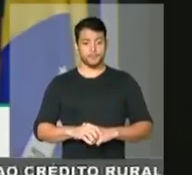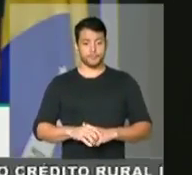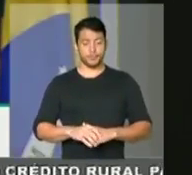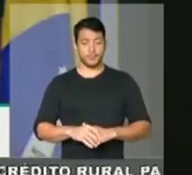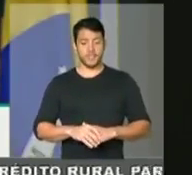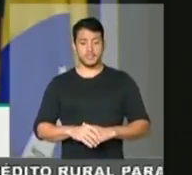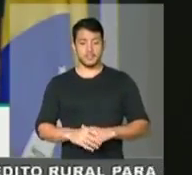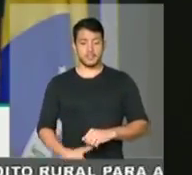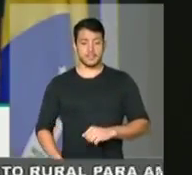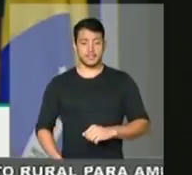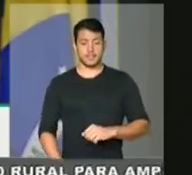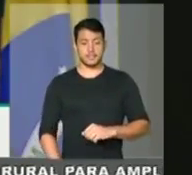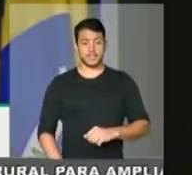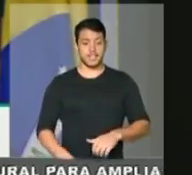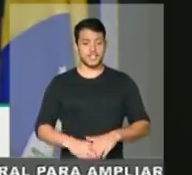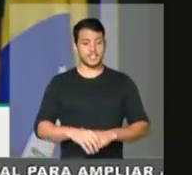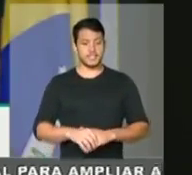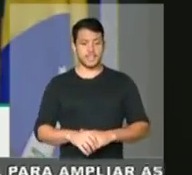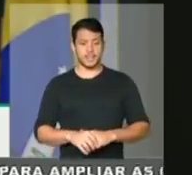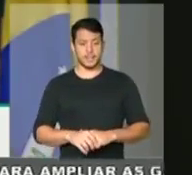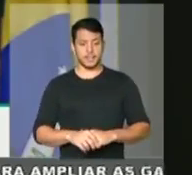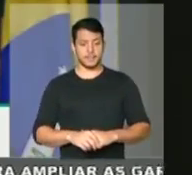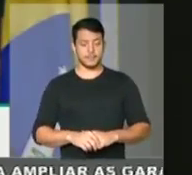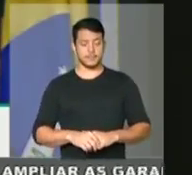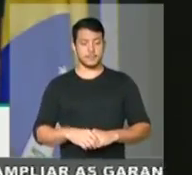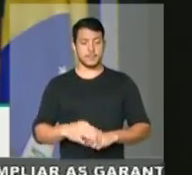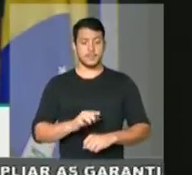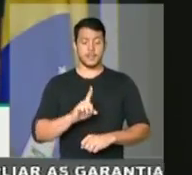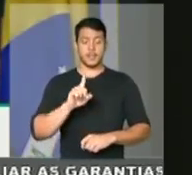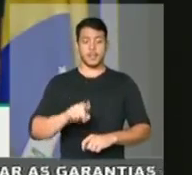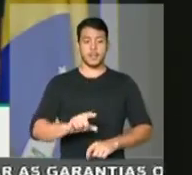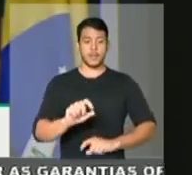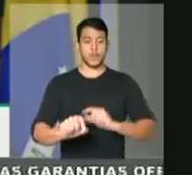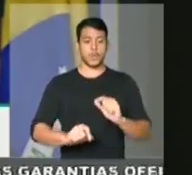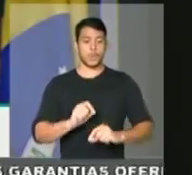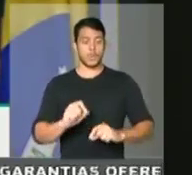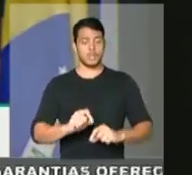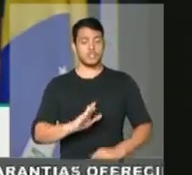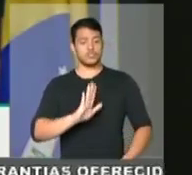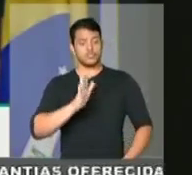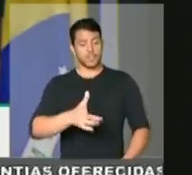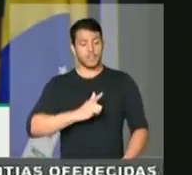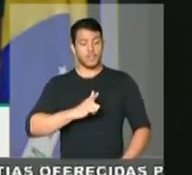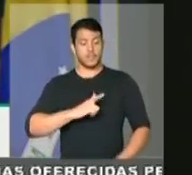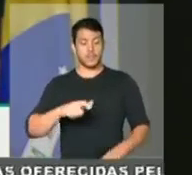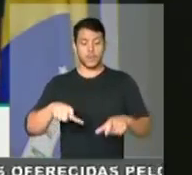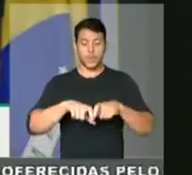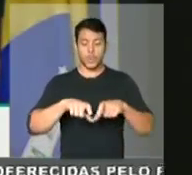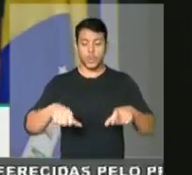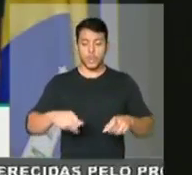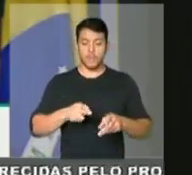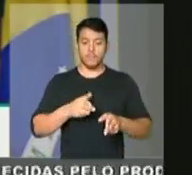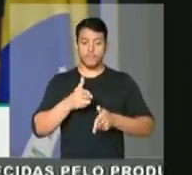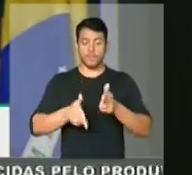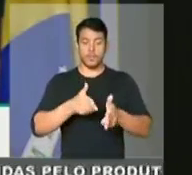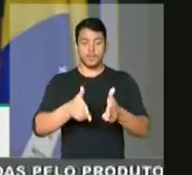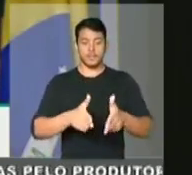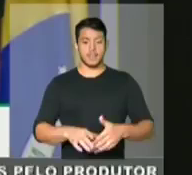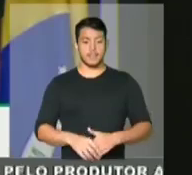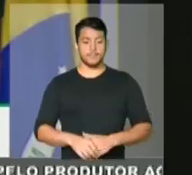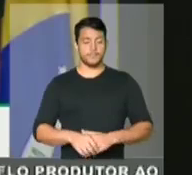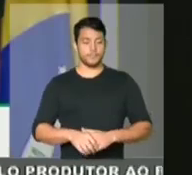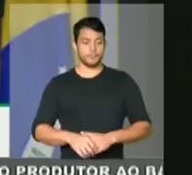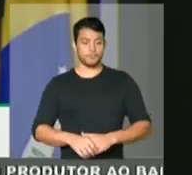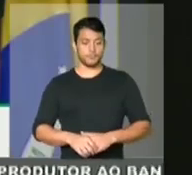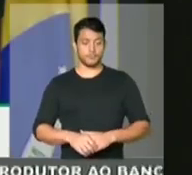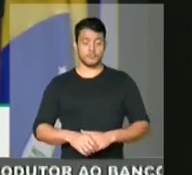supesar algumas considerações próprias do setor ferroviário que inspiram atenção e cuidado. Ao contrário do que